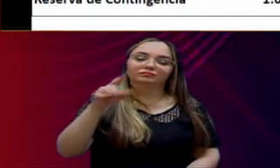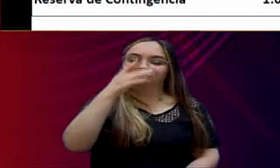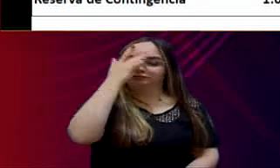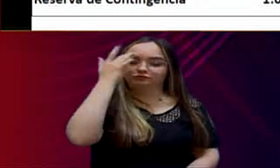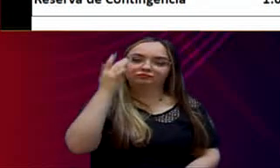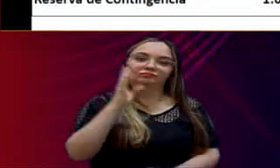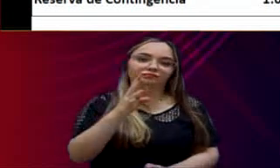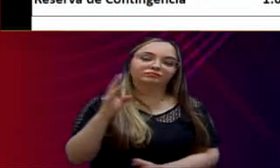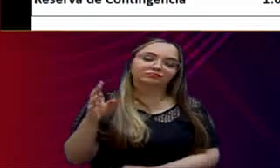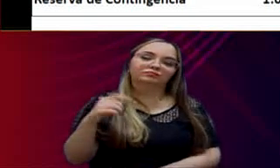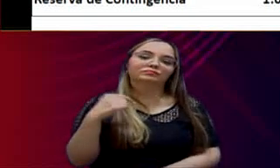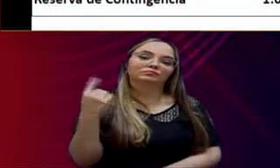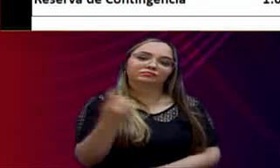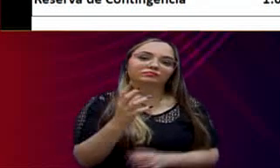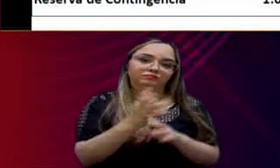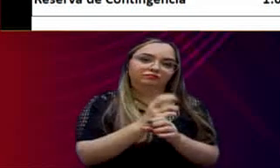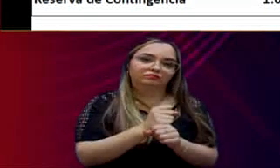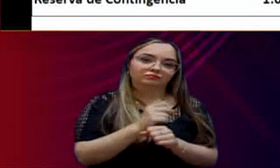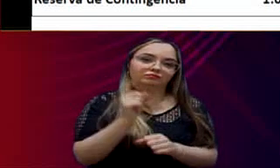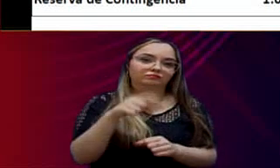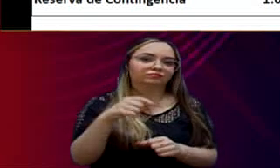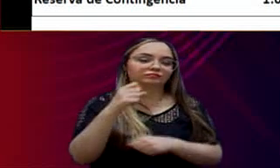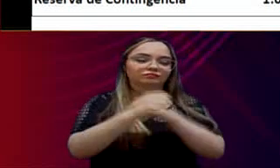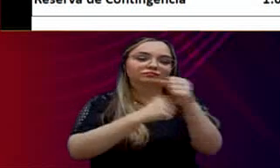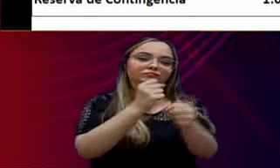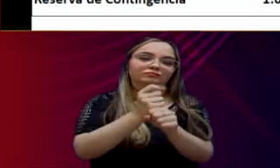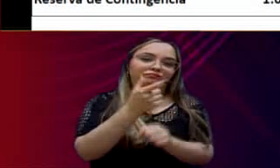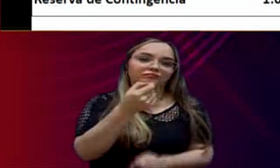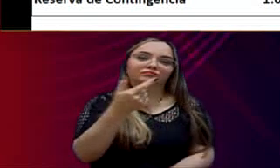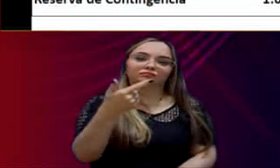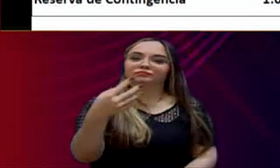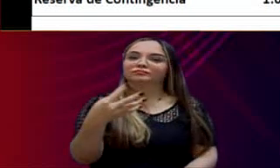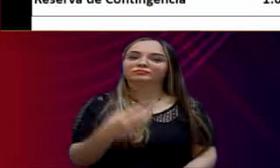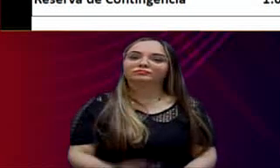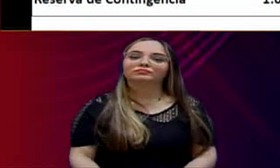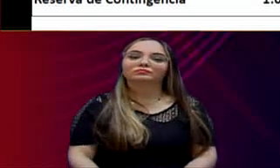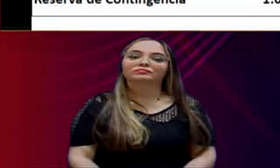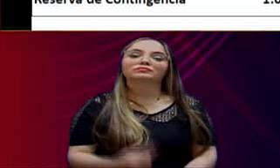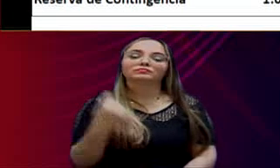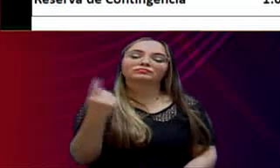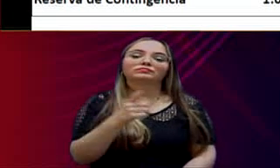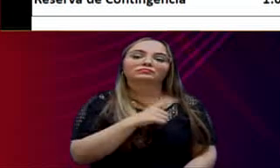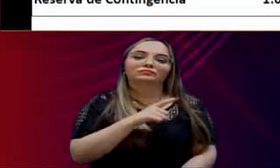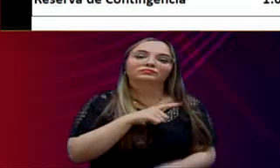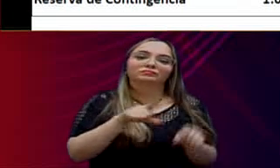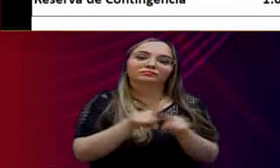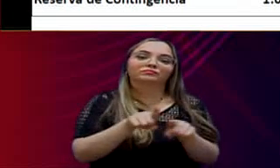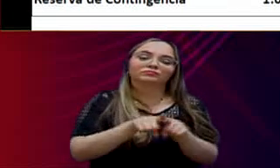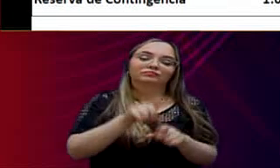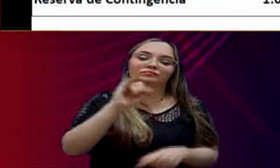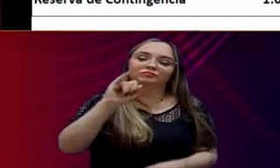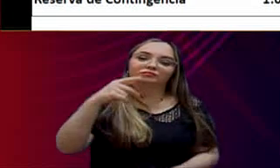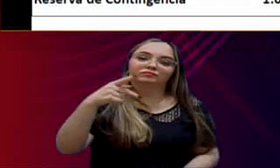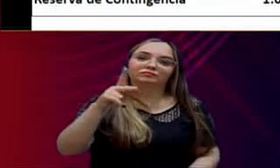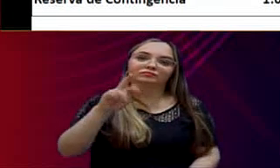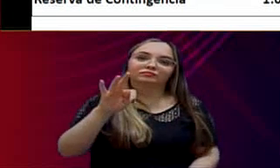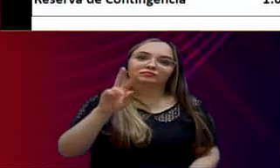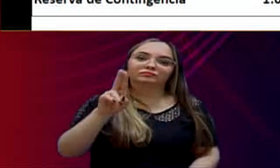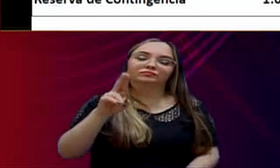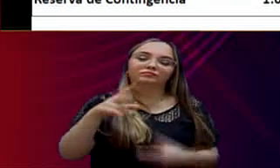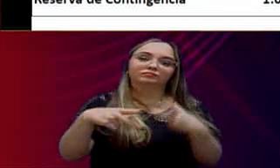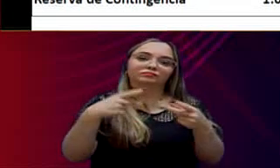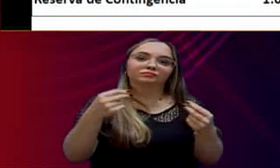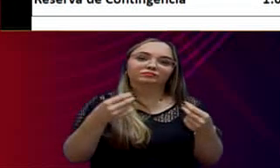né Então essa previsão está para 2024 nós temos o IPTU premiado recurso de